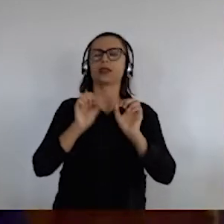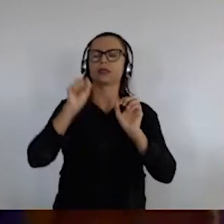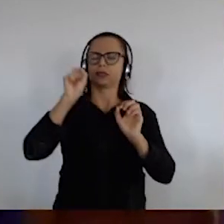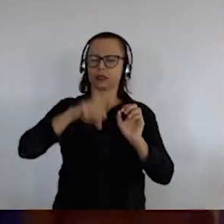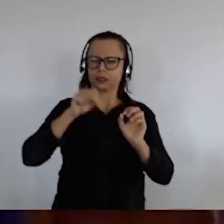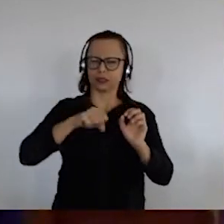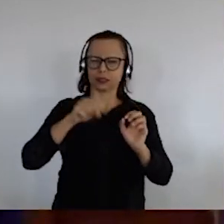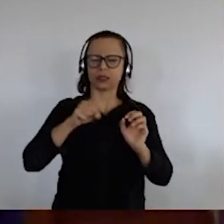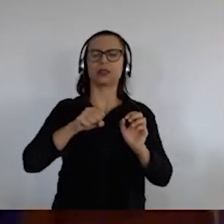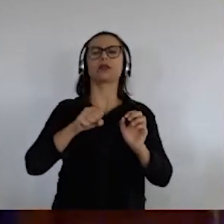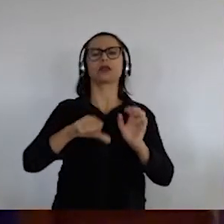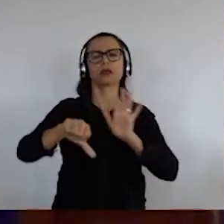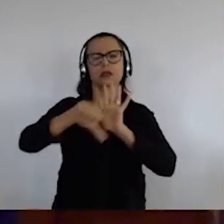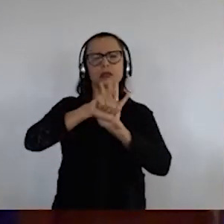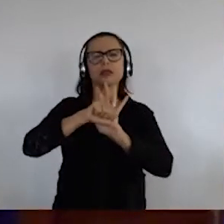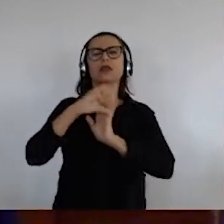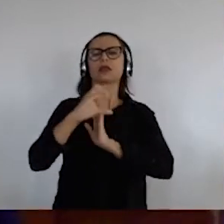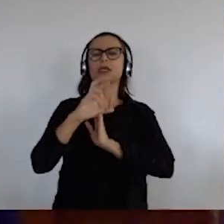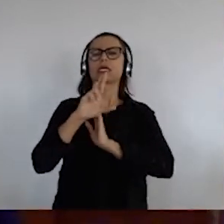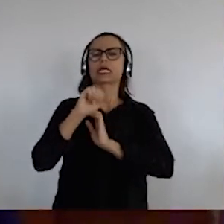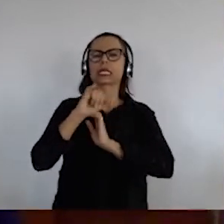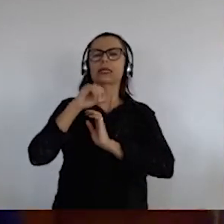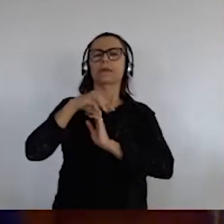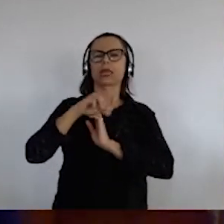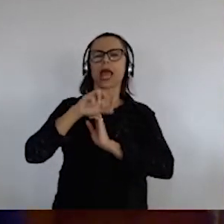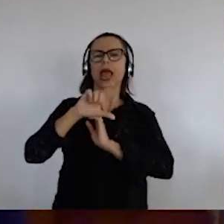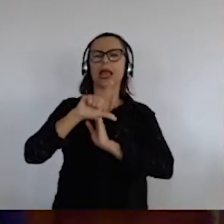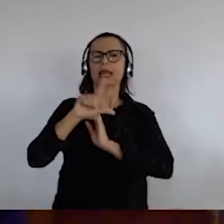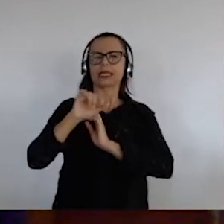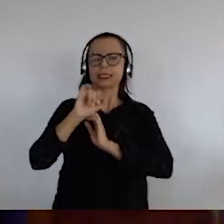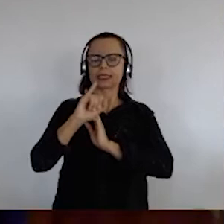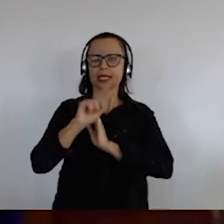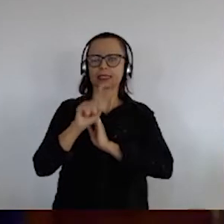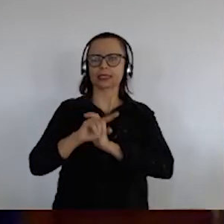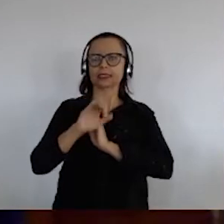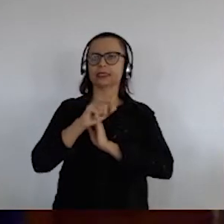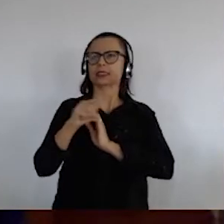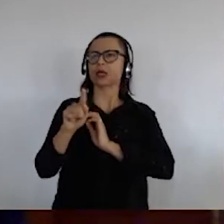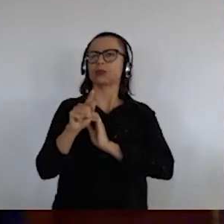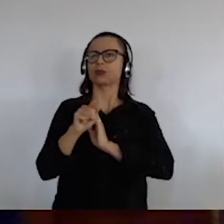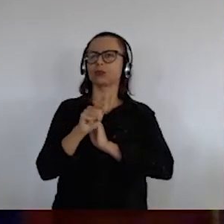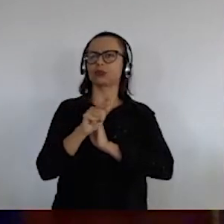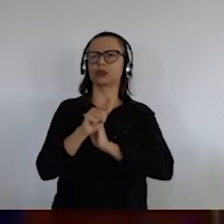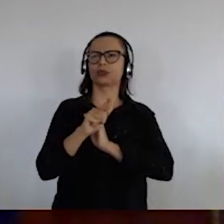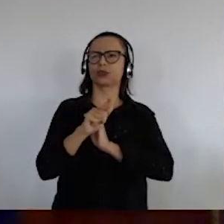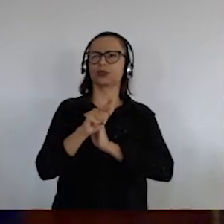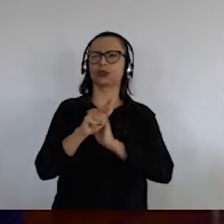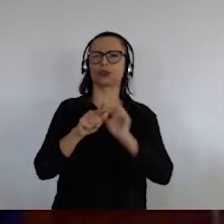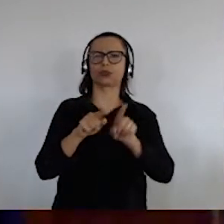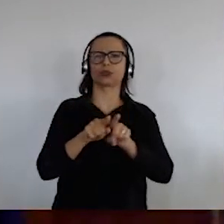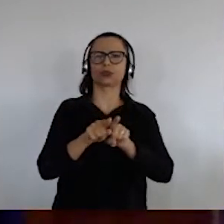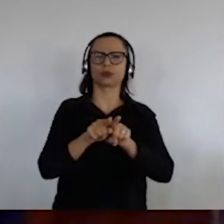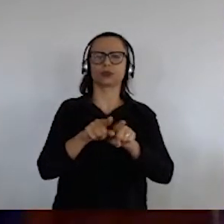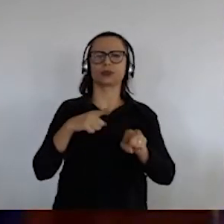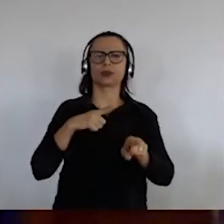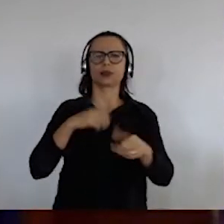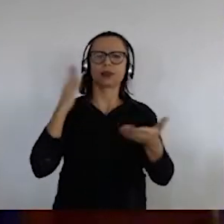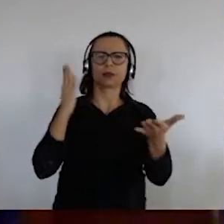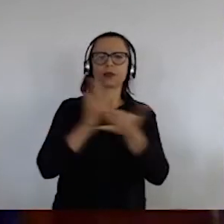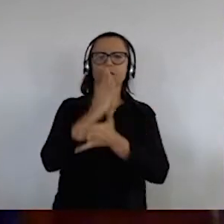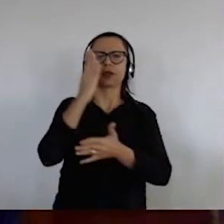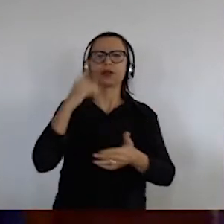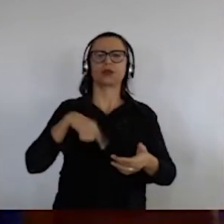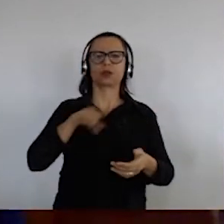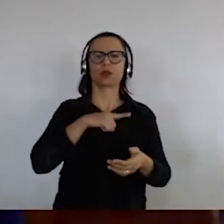ou desrespeito das prerrogativas profissionais, o que foi agora no ano de 2019, aprovado pelo